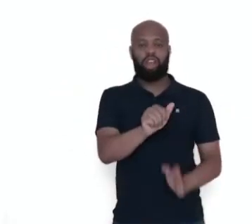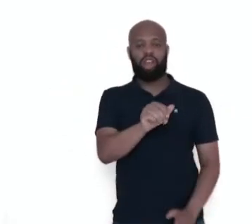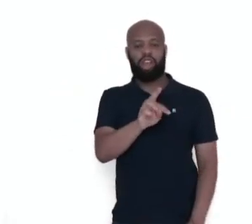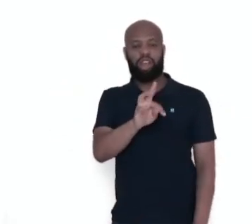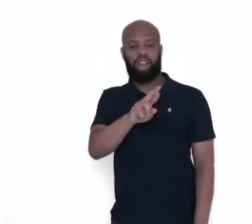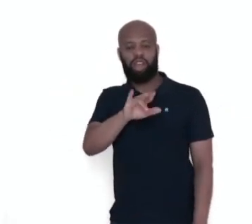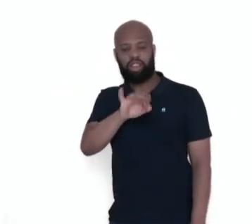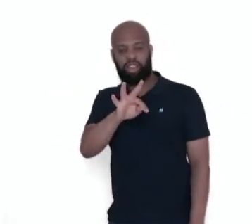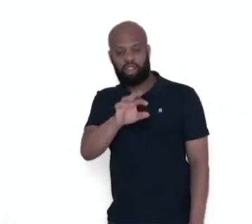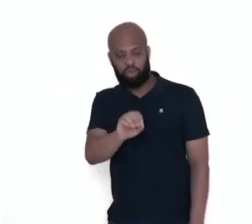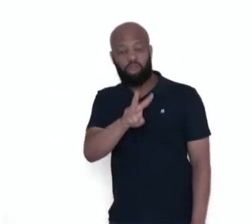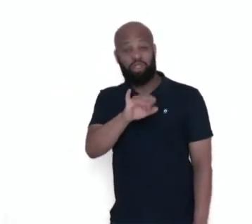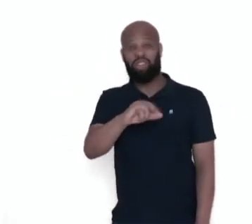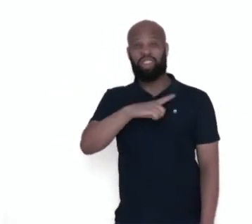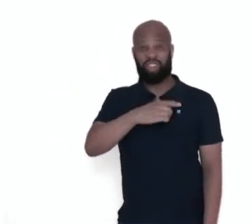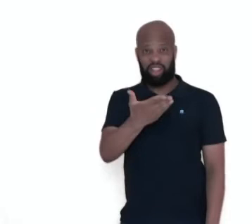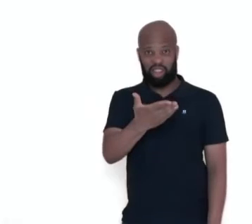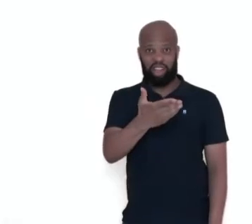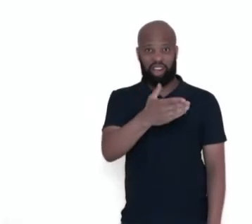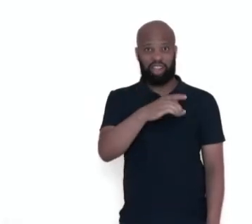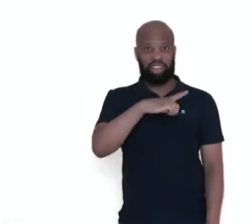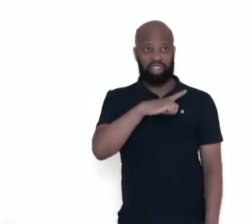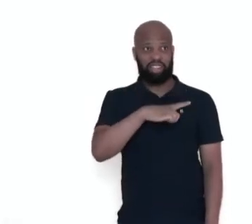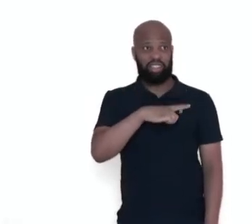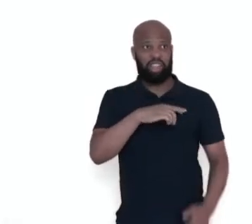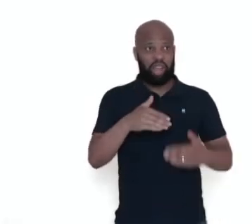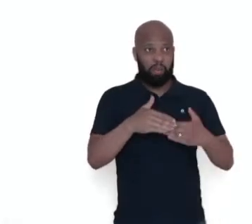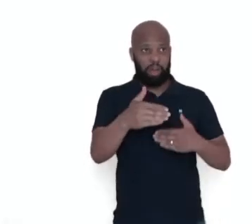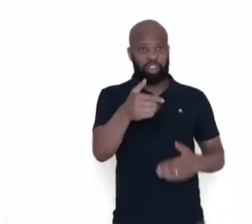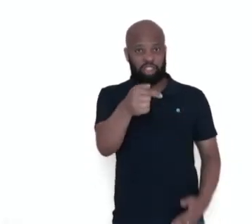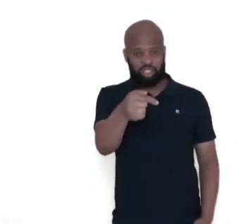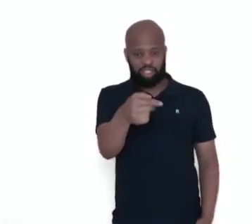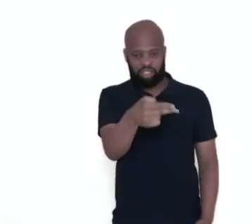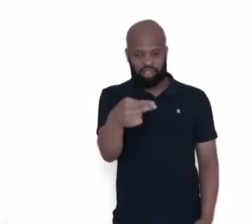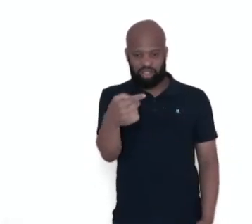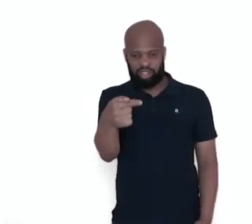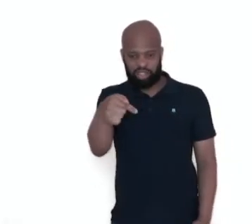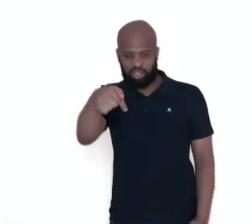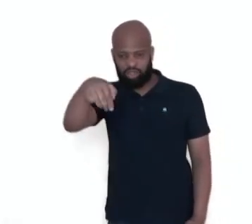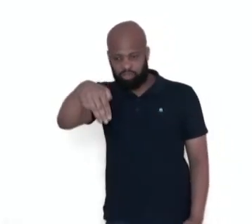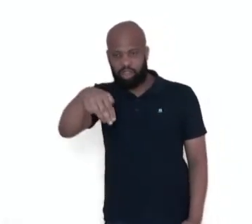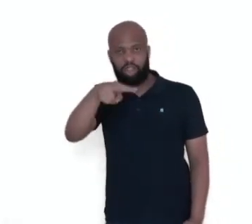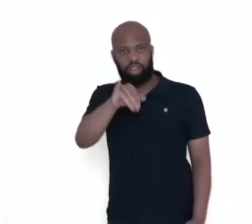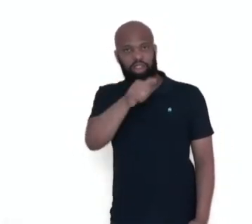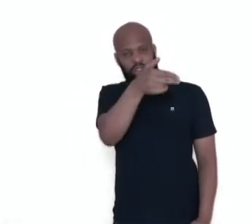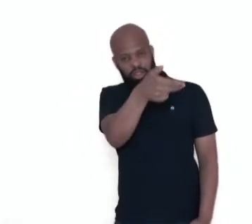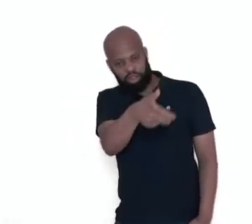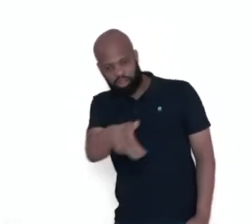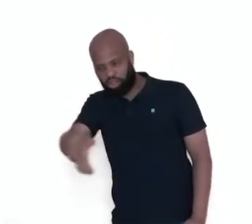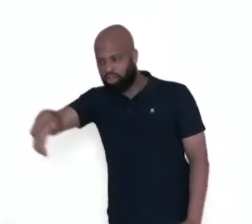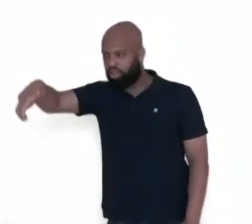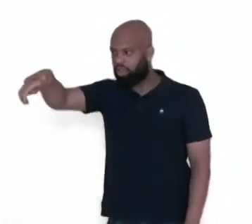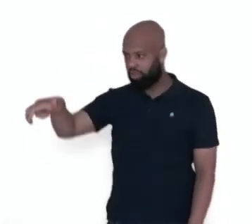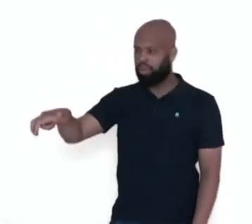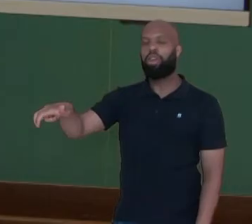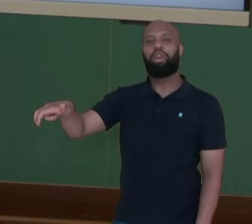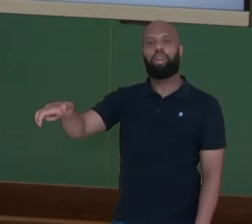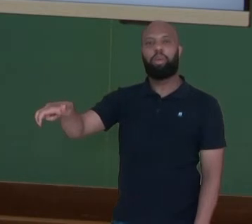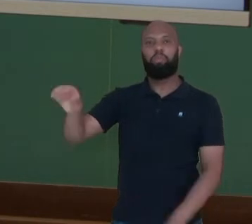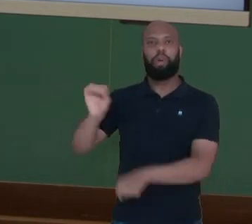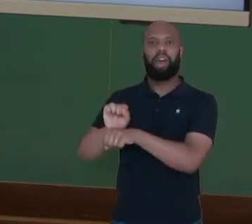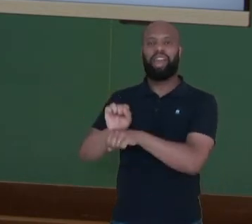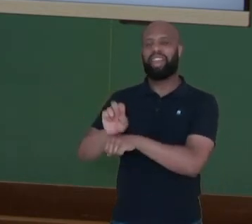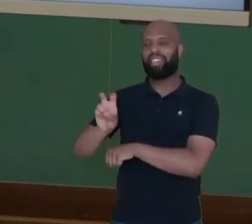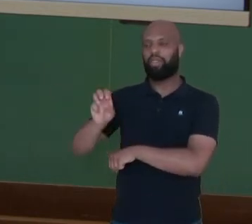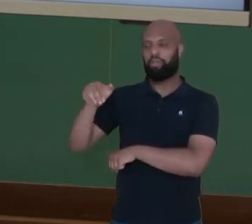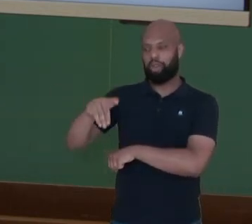deve atuar no carrinho a partir da posição x igual a 7 metros, para levá-lo a repouso em 5